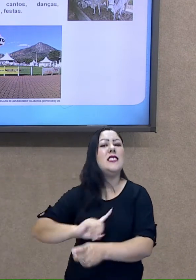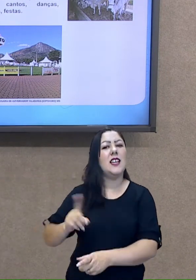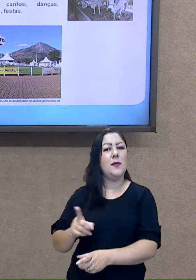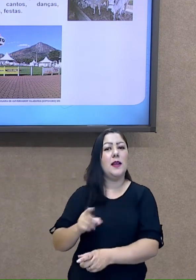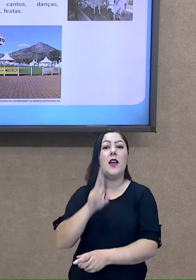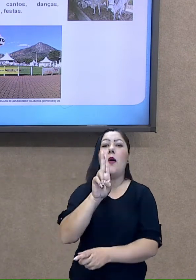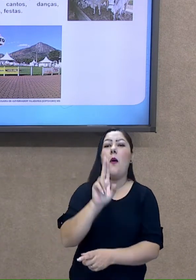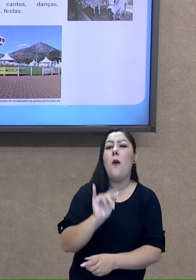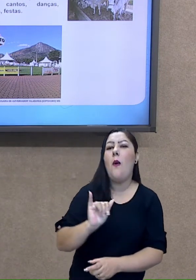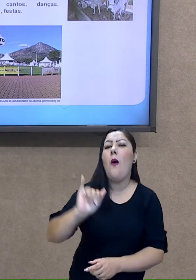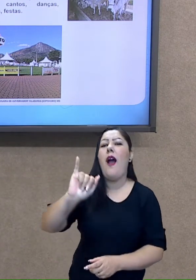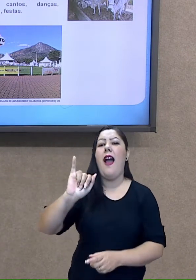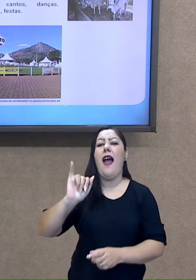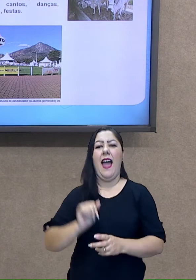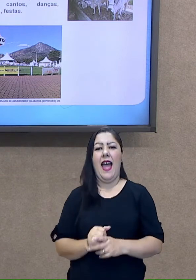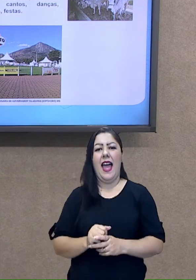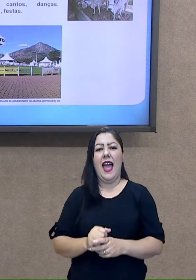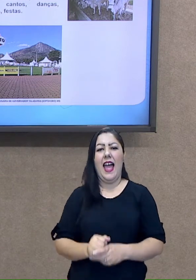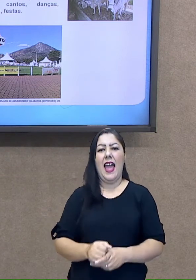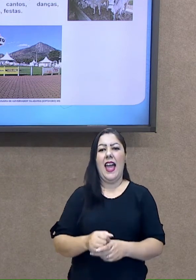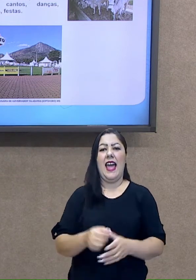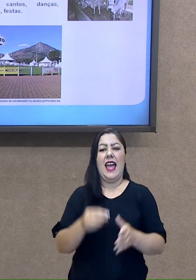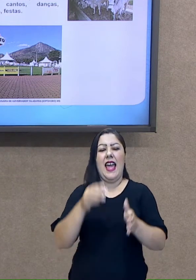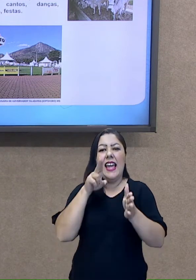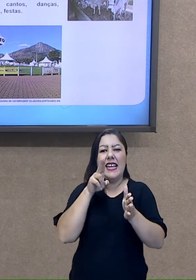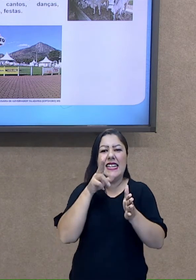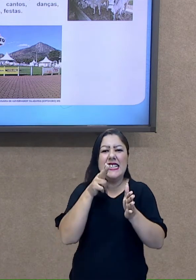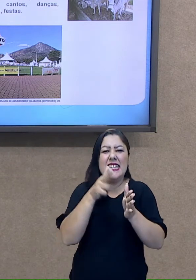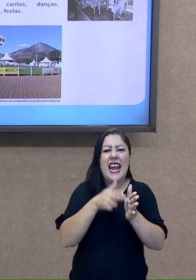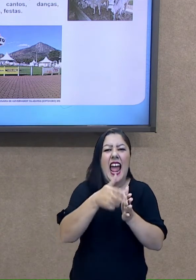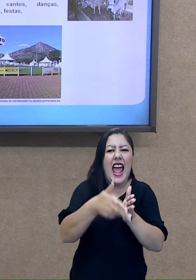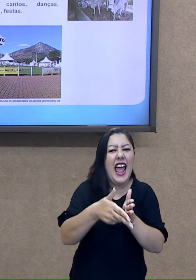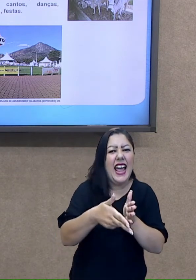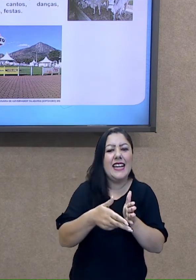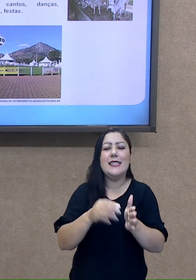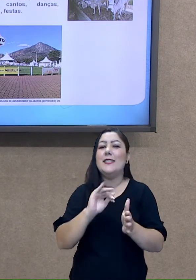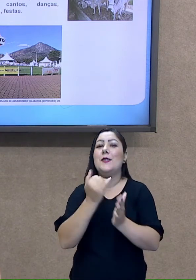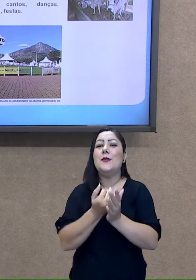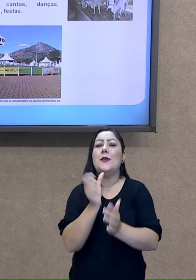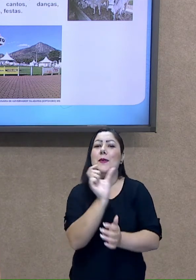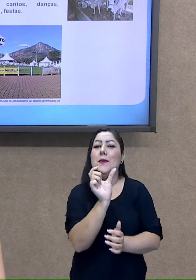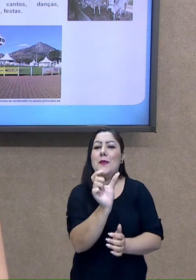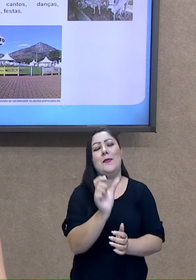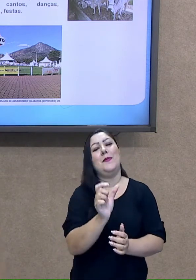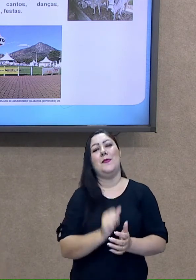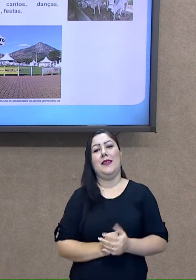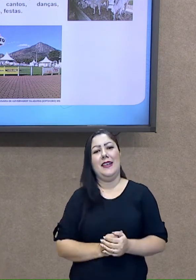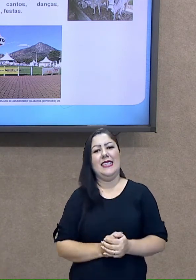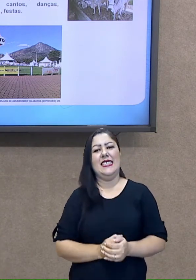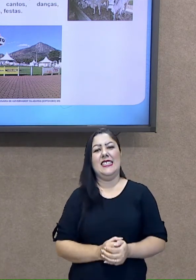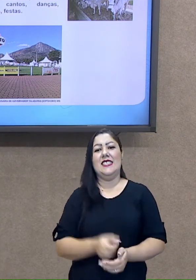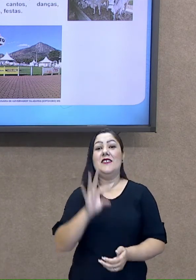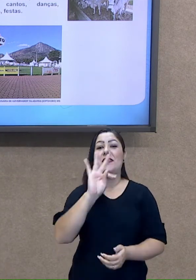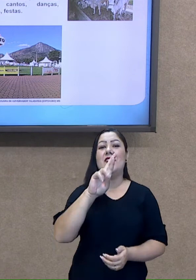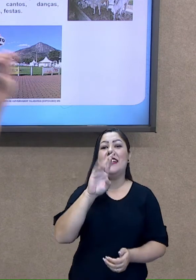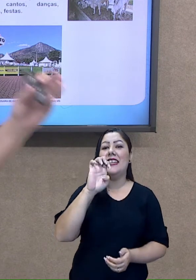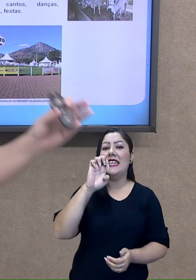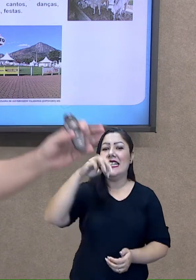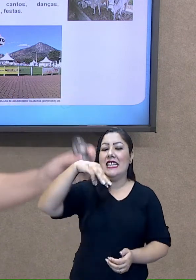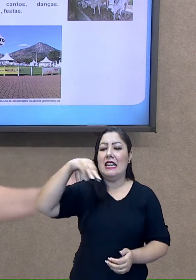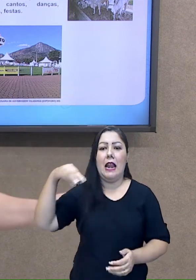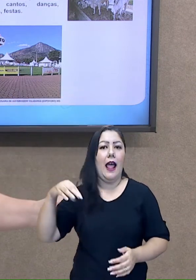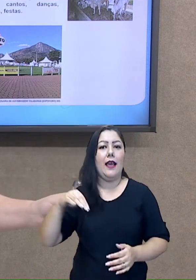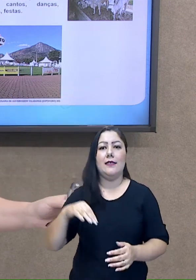é trem. Ô mãe, pega aquele trem ali pra mim. Ô mãe, nossa, o trem ontem passou tão rápido. E trem serve